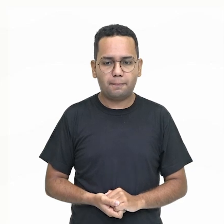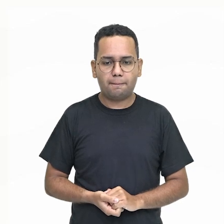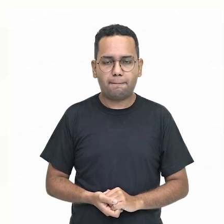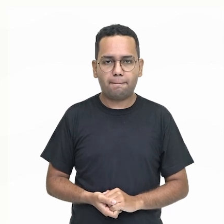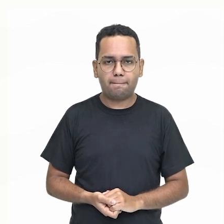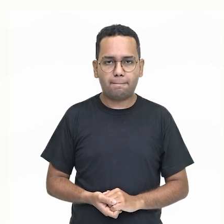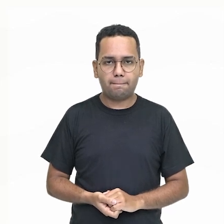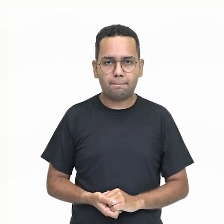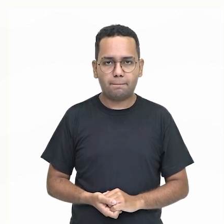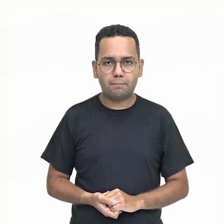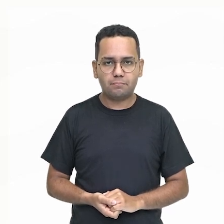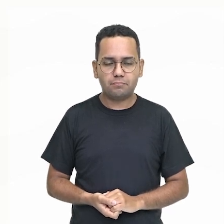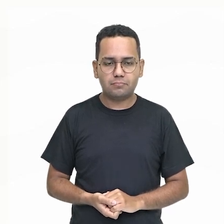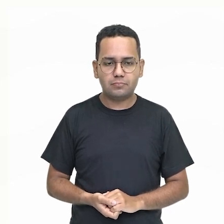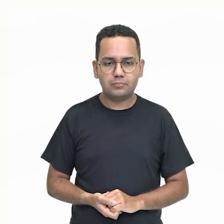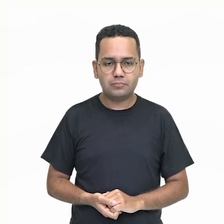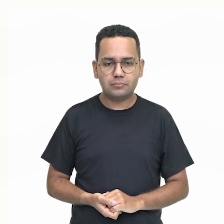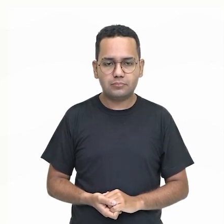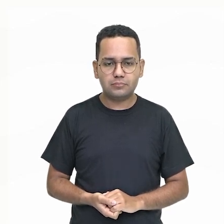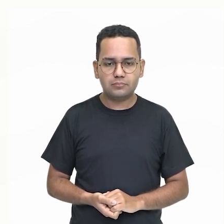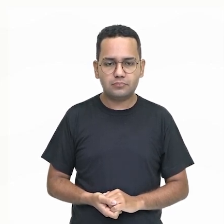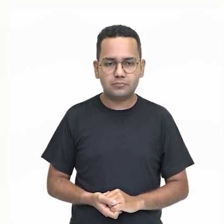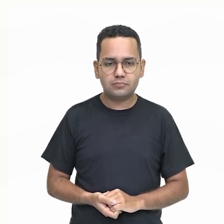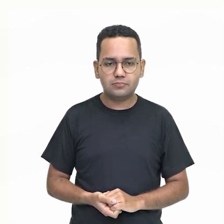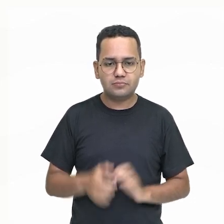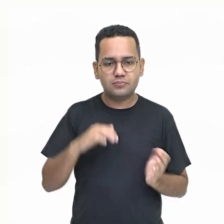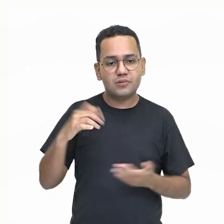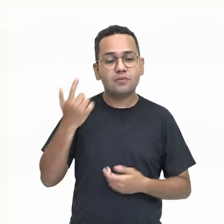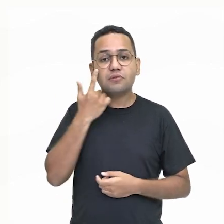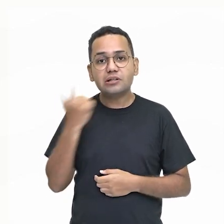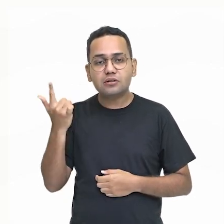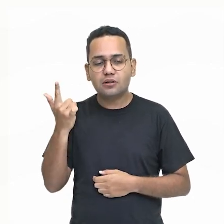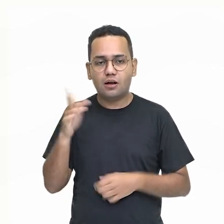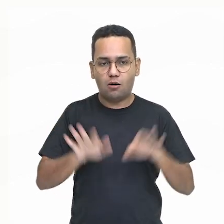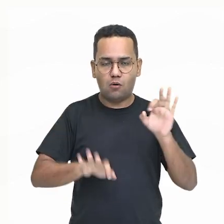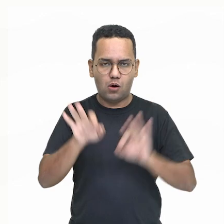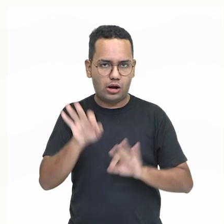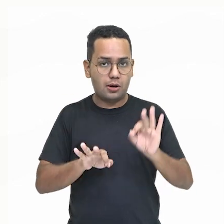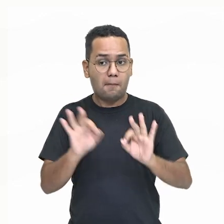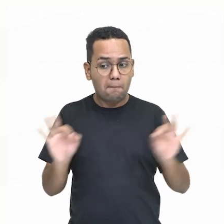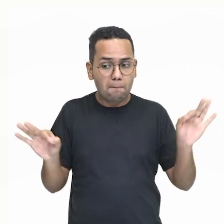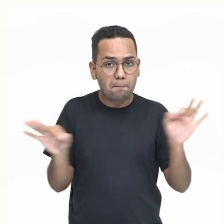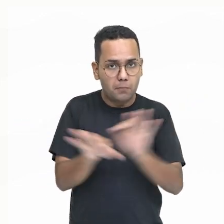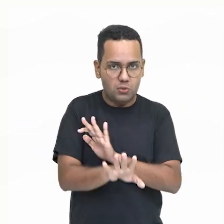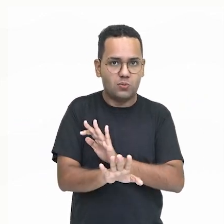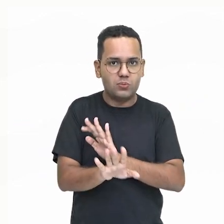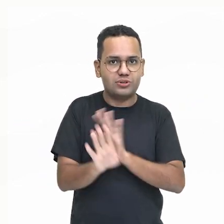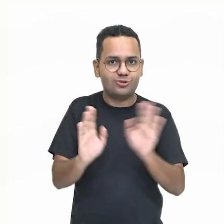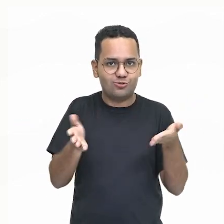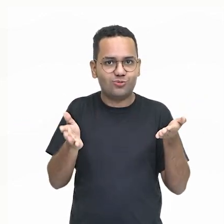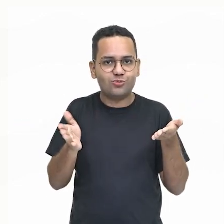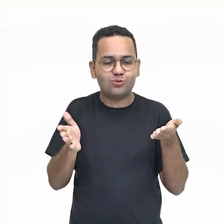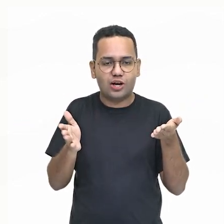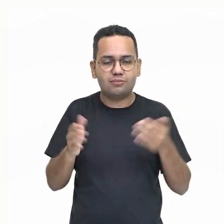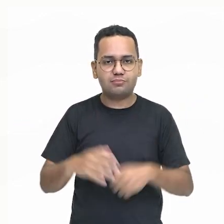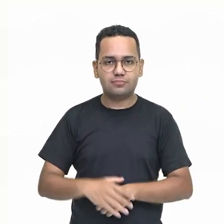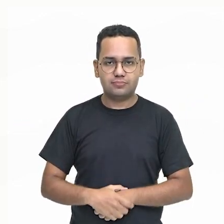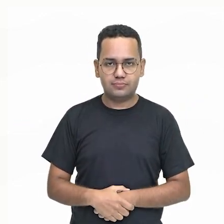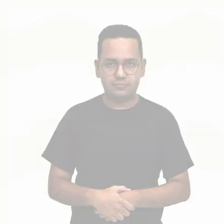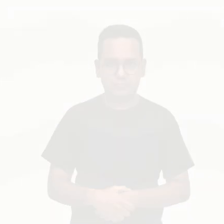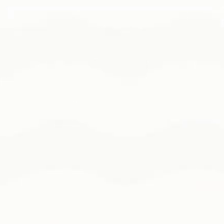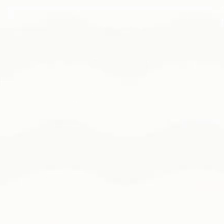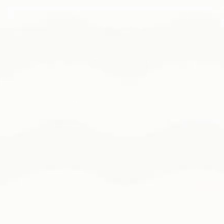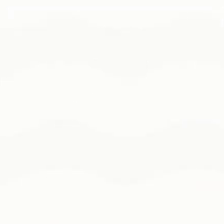km/h ok veja que aqui na próxima cartela a gente tem a solução bem bonitinha dessa desse exemplo o dels